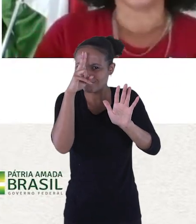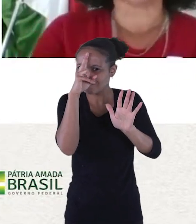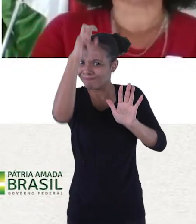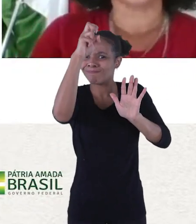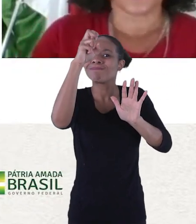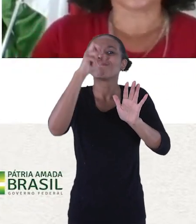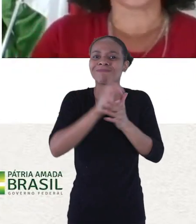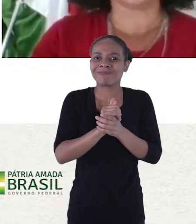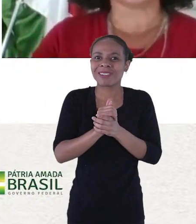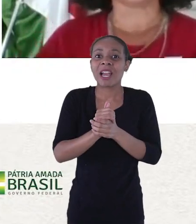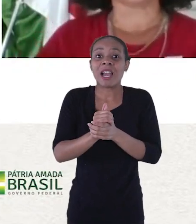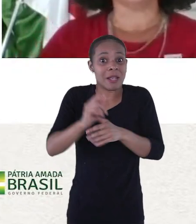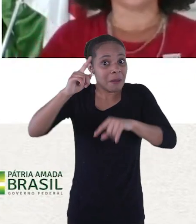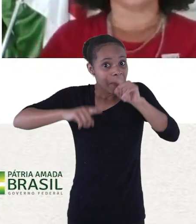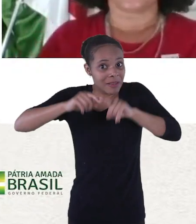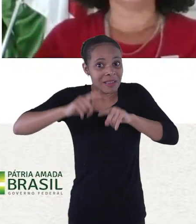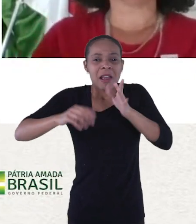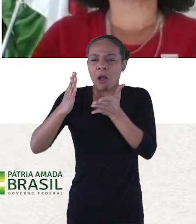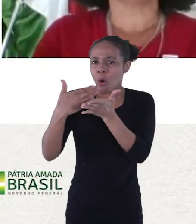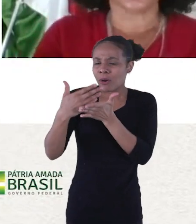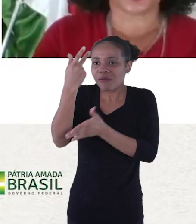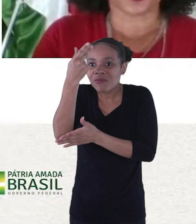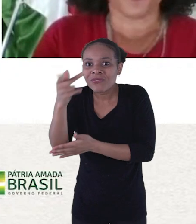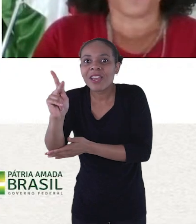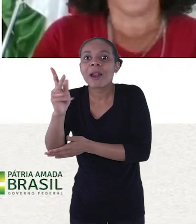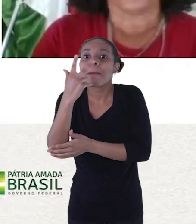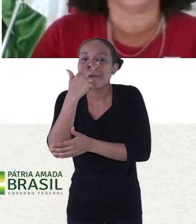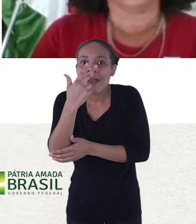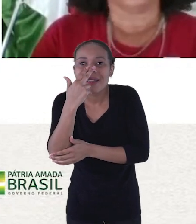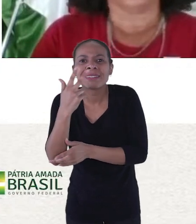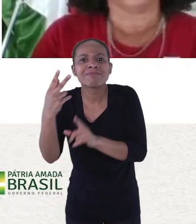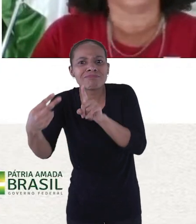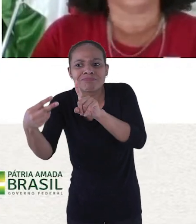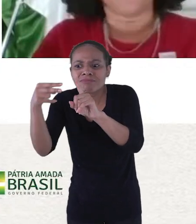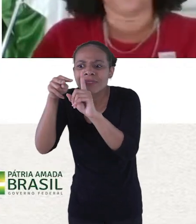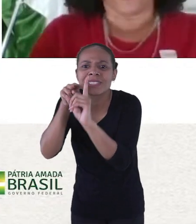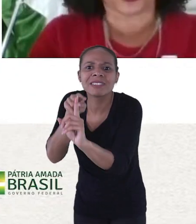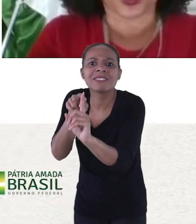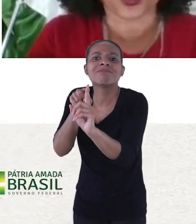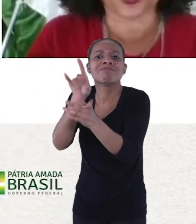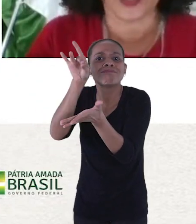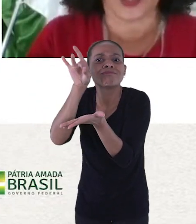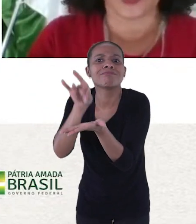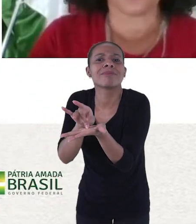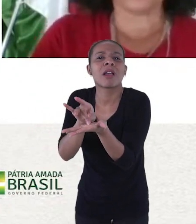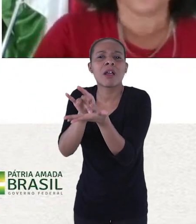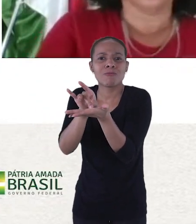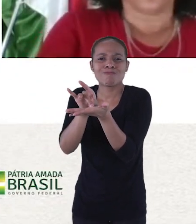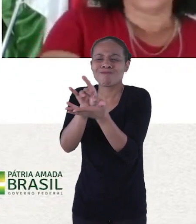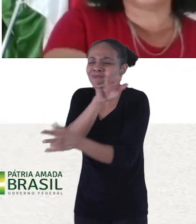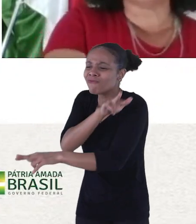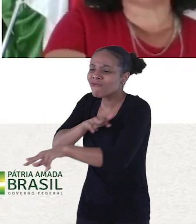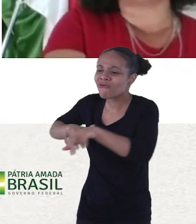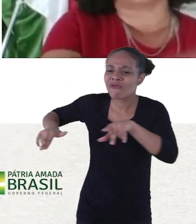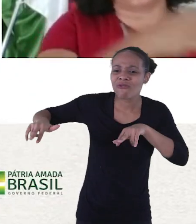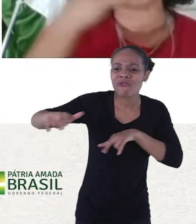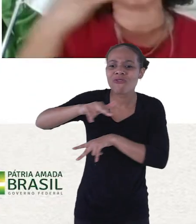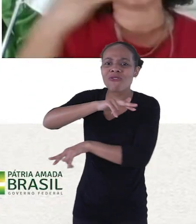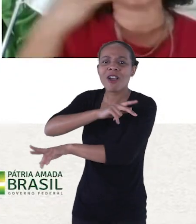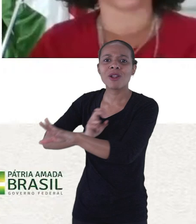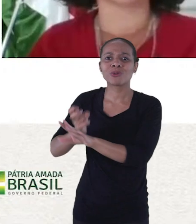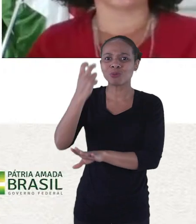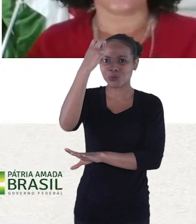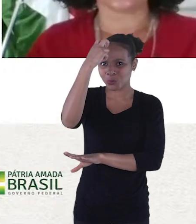E a obra de Carolina surge nesse contexto como um olhar legítimo, um olhar multicultural, um olhar que